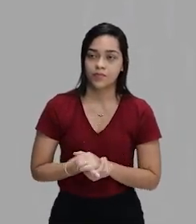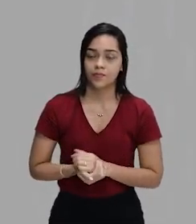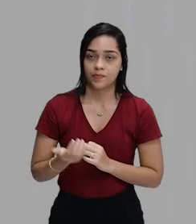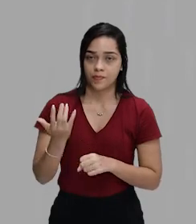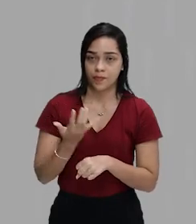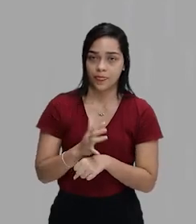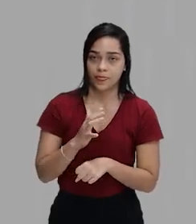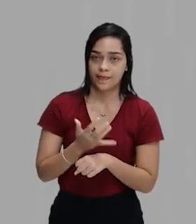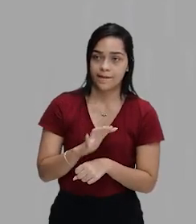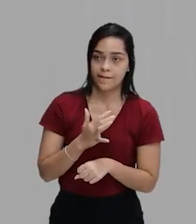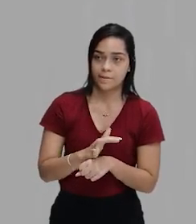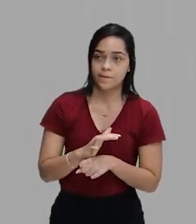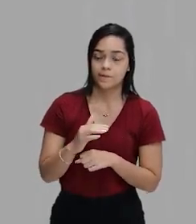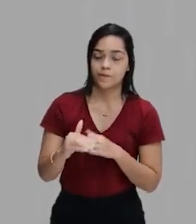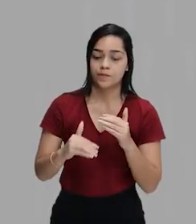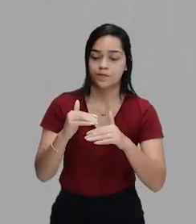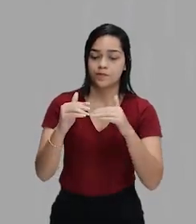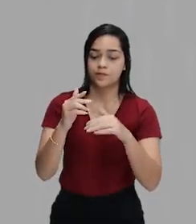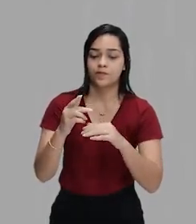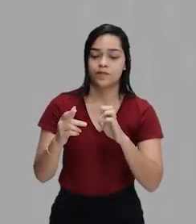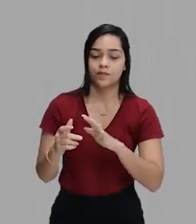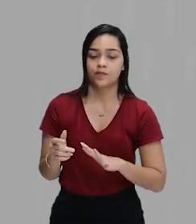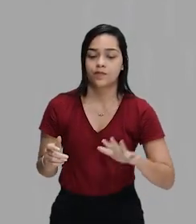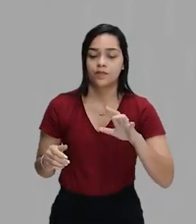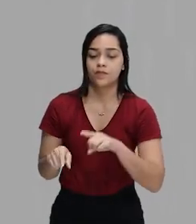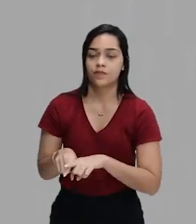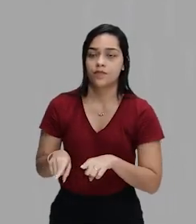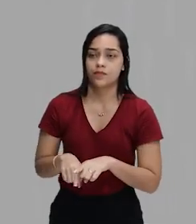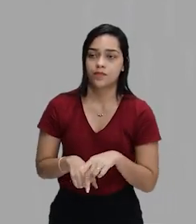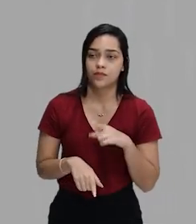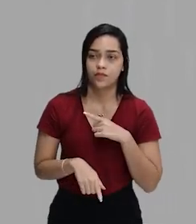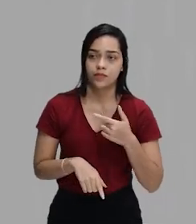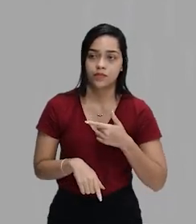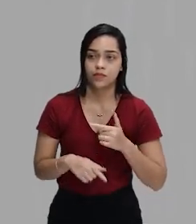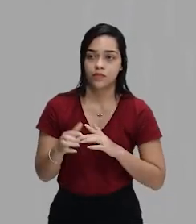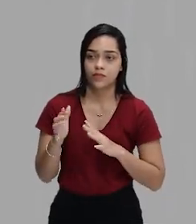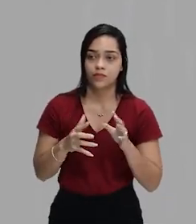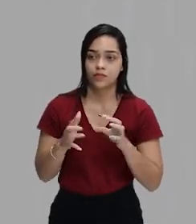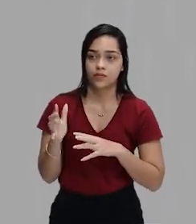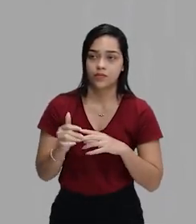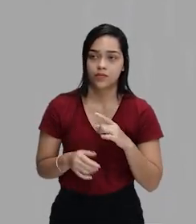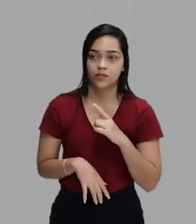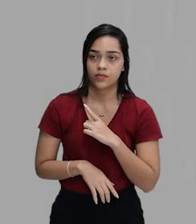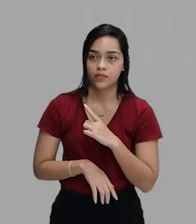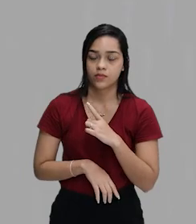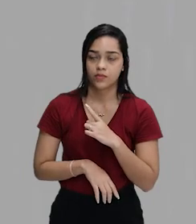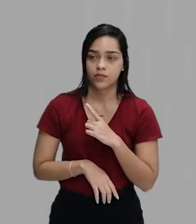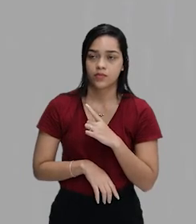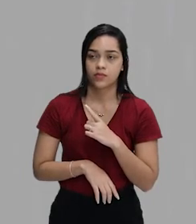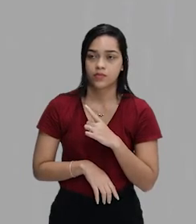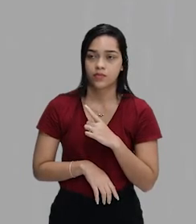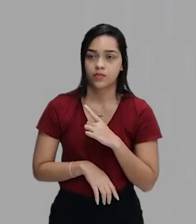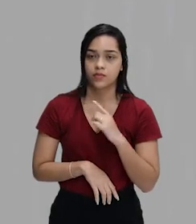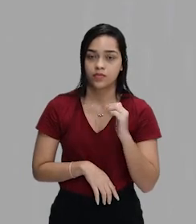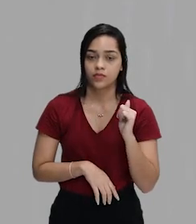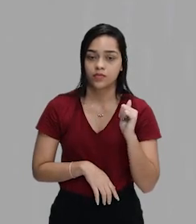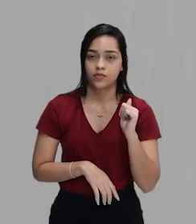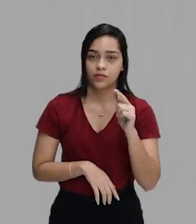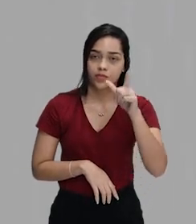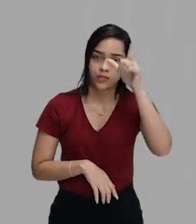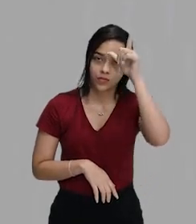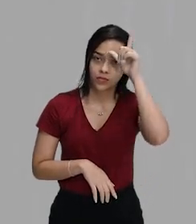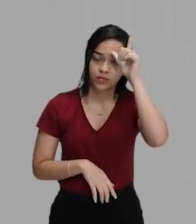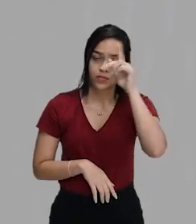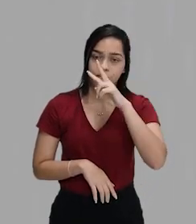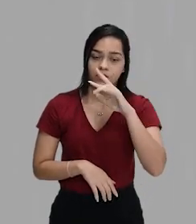na prática, e os países europeus também afetados com a Segunda Guerra Mundial, na prática, a Alemanha ela